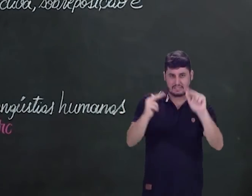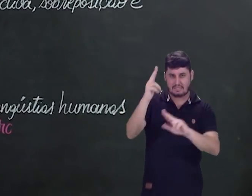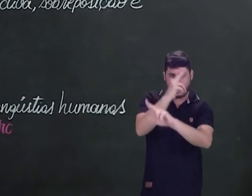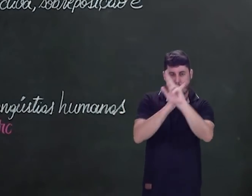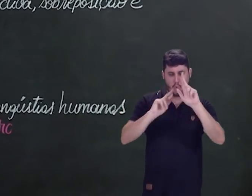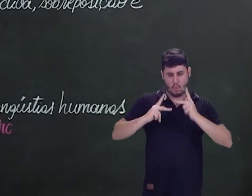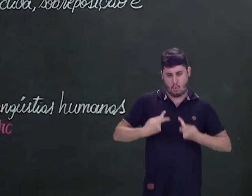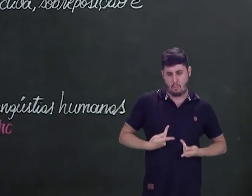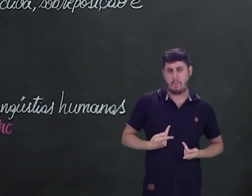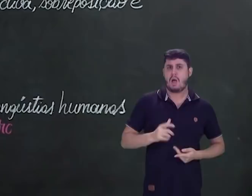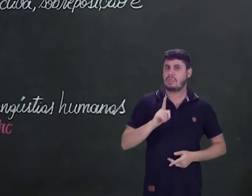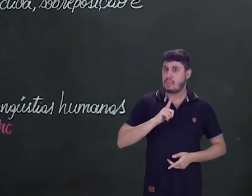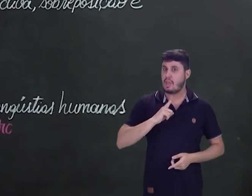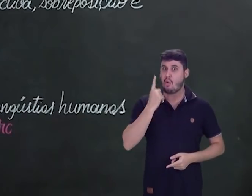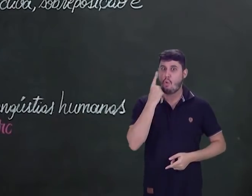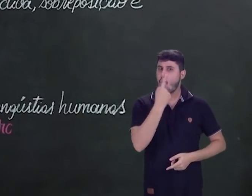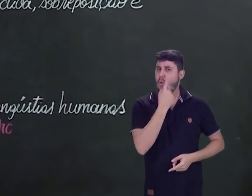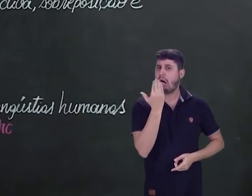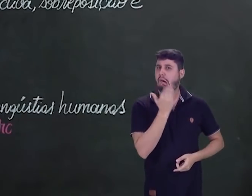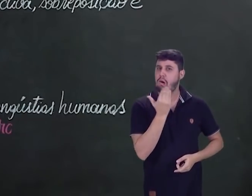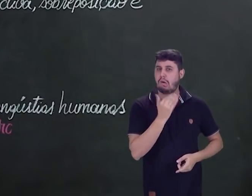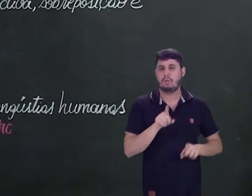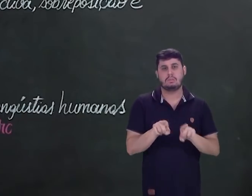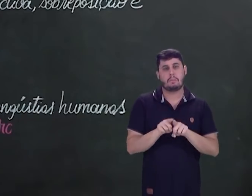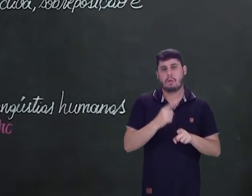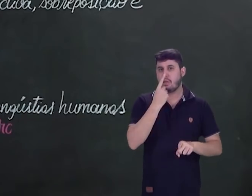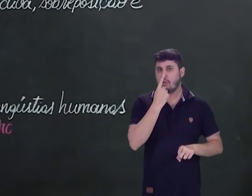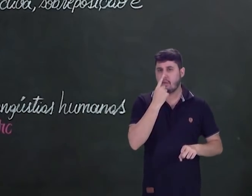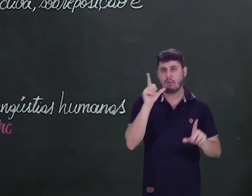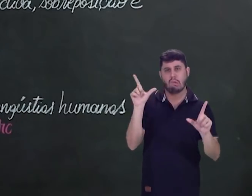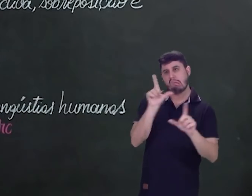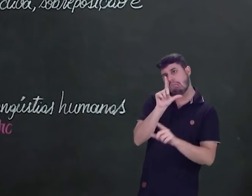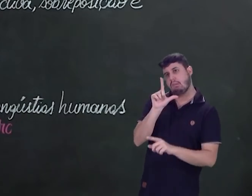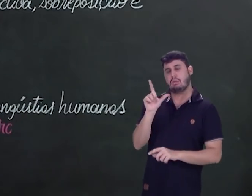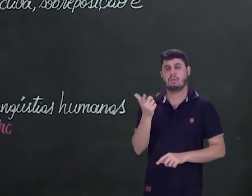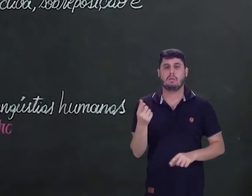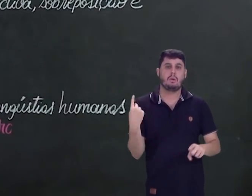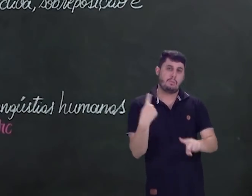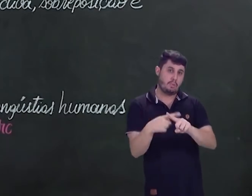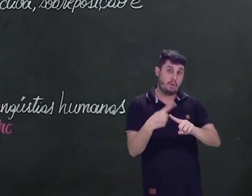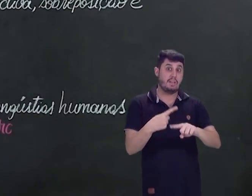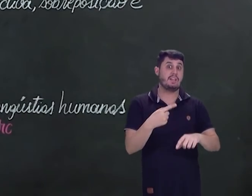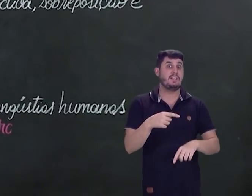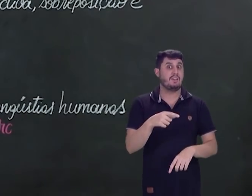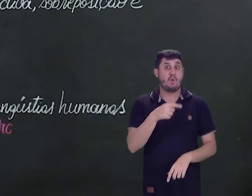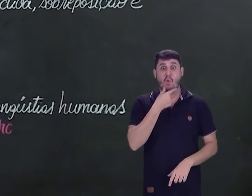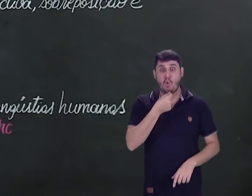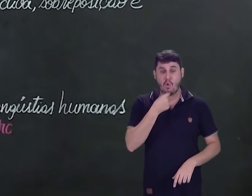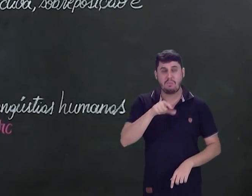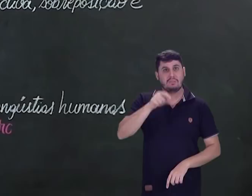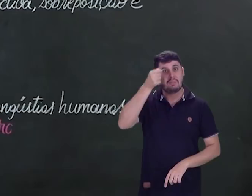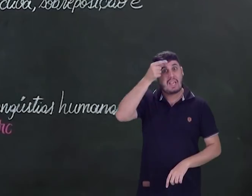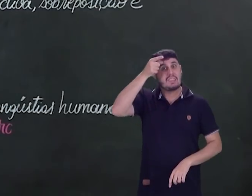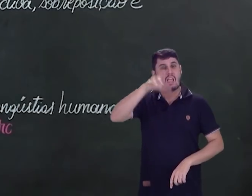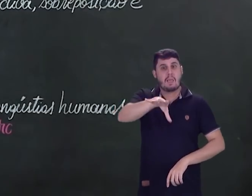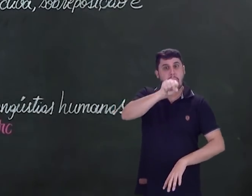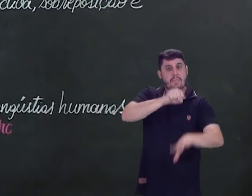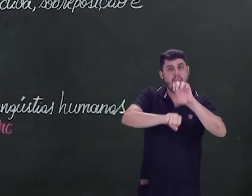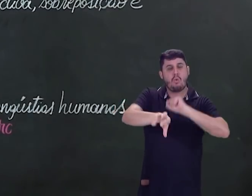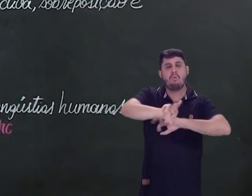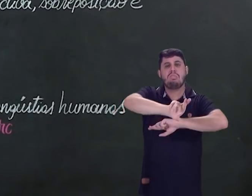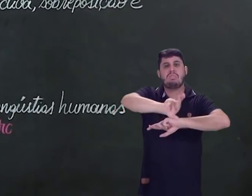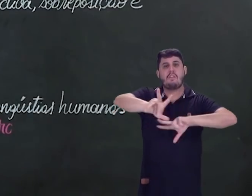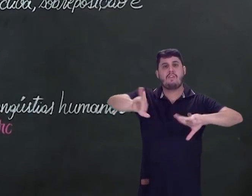de lado, um olho para cima, desalinhado com o outro, de repente é porque ele pegou várias perspectivas da figura humana e